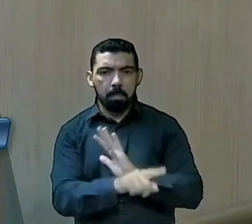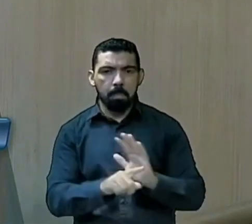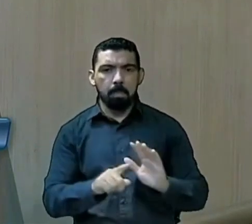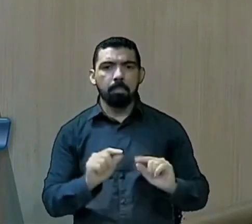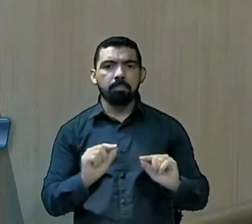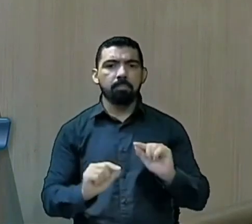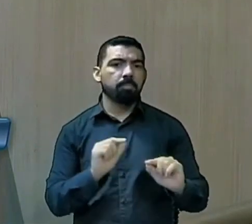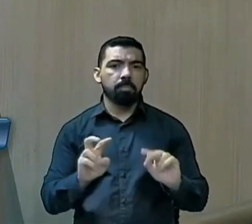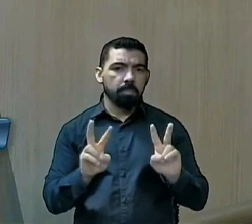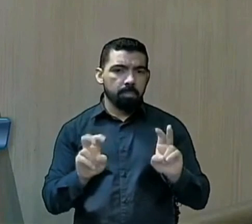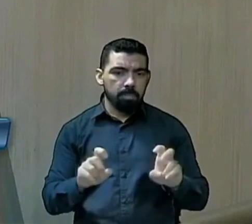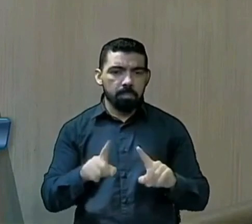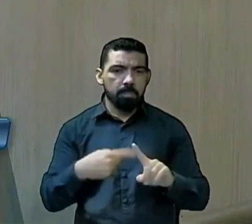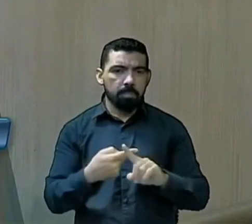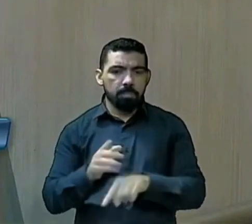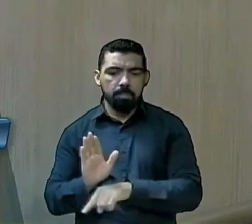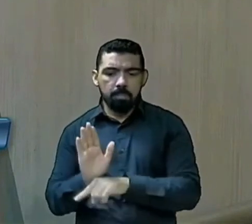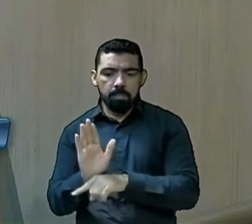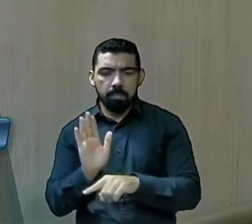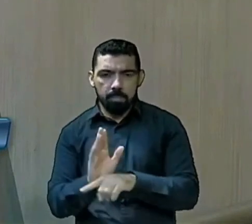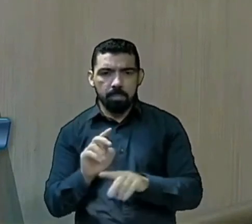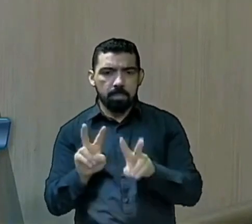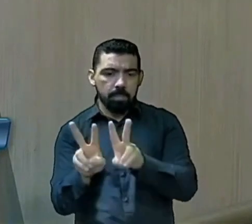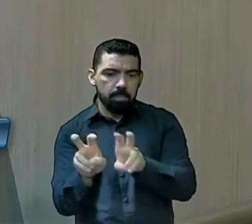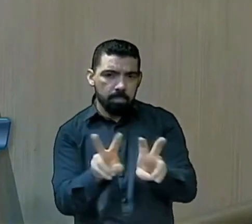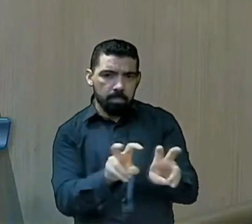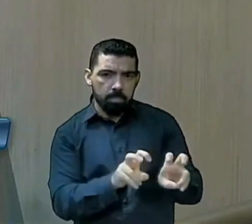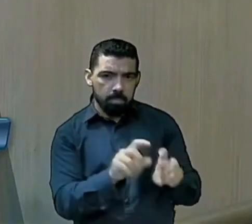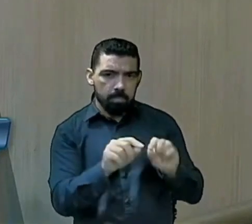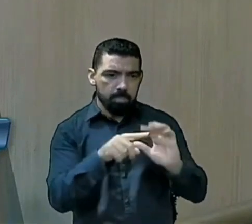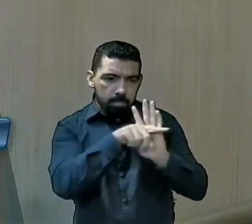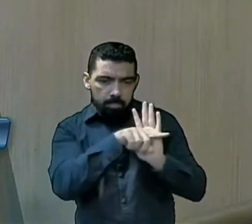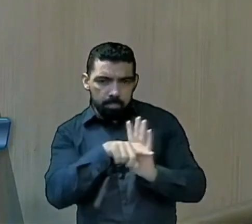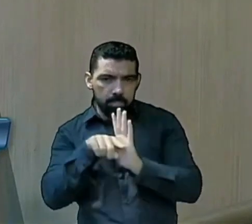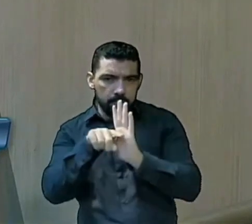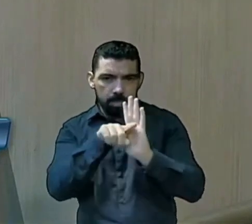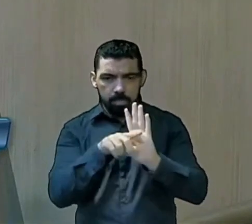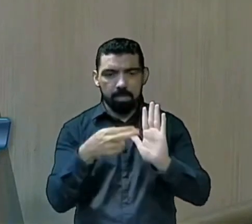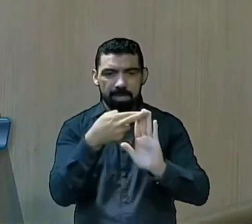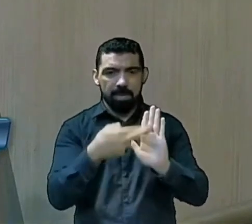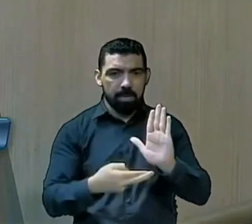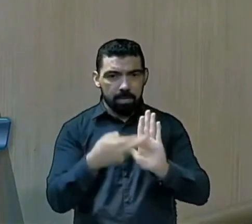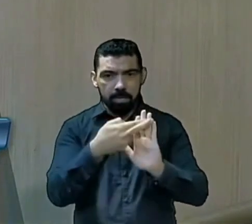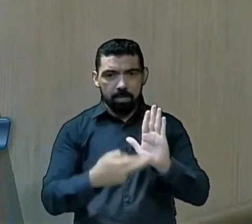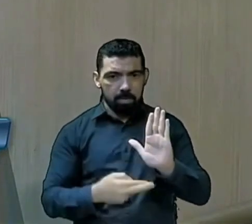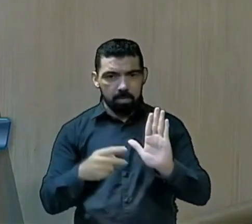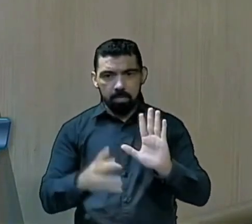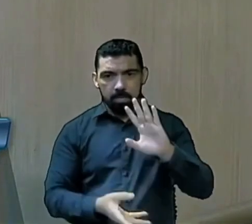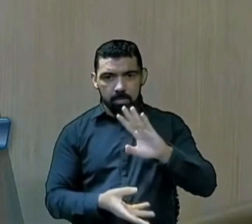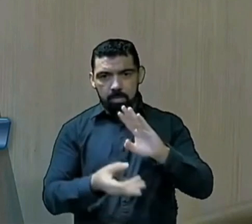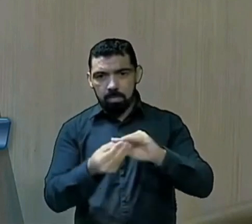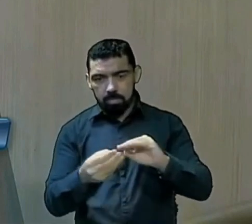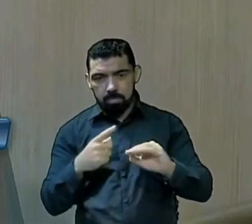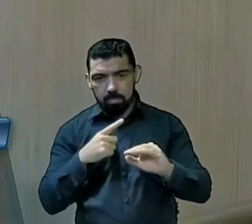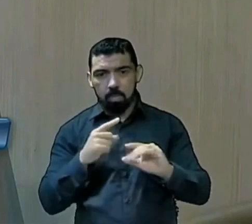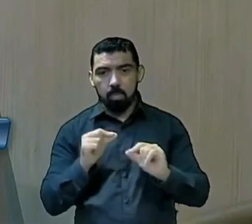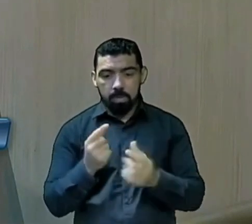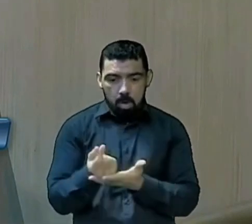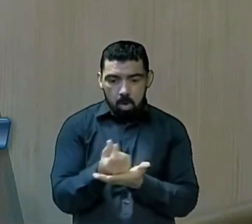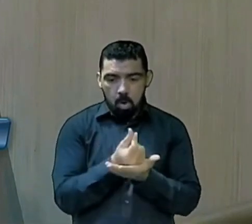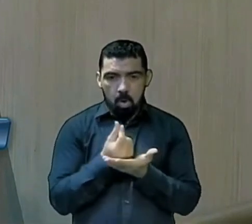enfim, com um tom até de ajudar alguns questionamentos da análise desse relatório resumido da execução